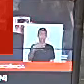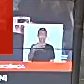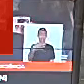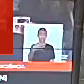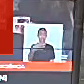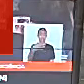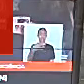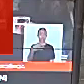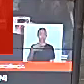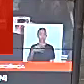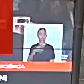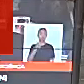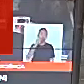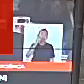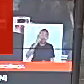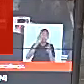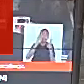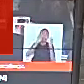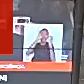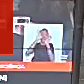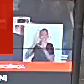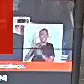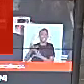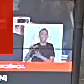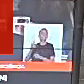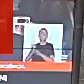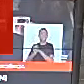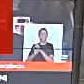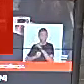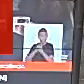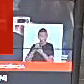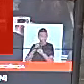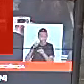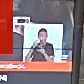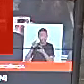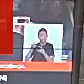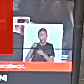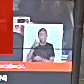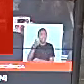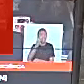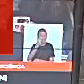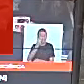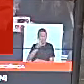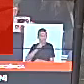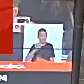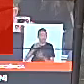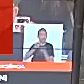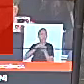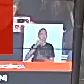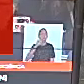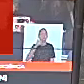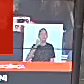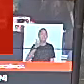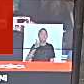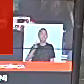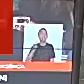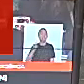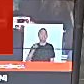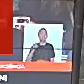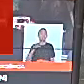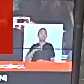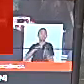se Deus assim abençoar, vai completar 15 anos em outubro, ele tem síndrome de Down. Então eu vivo